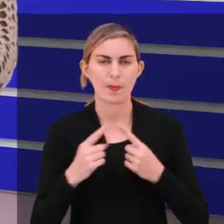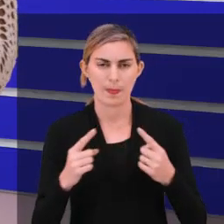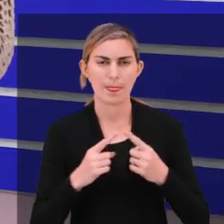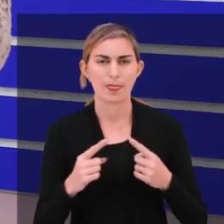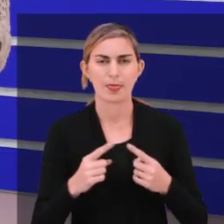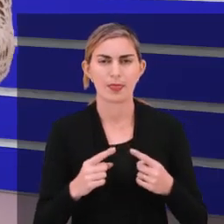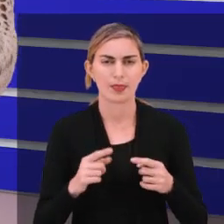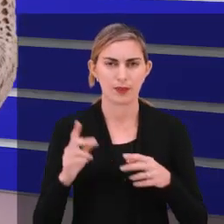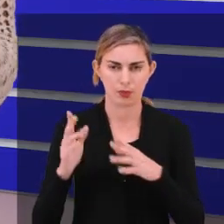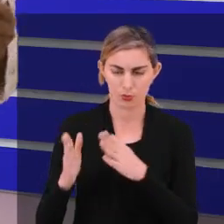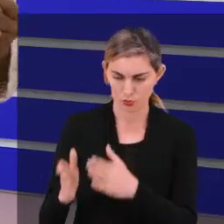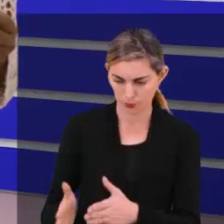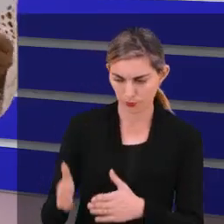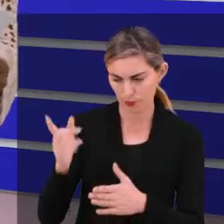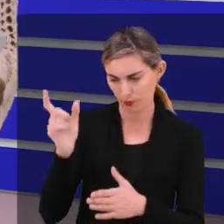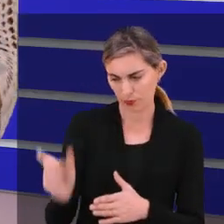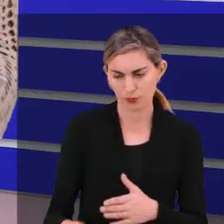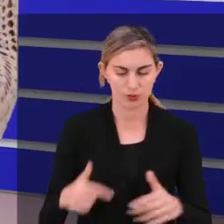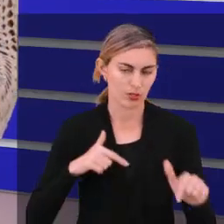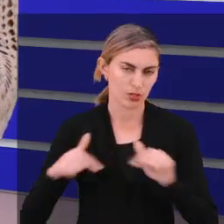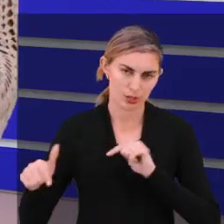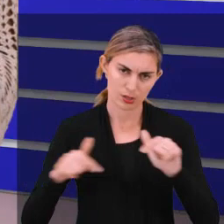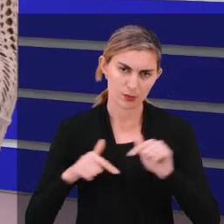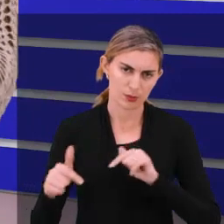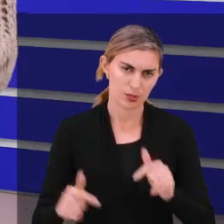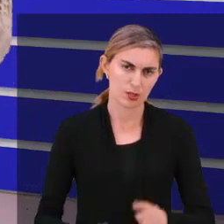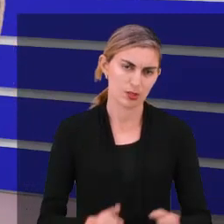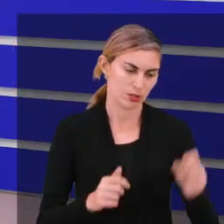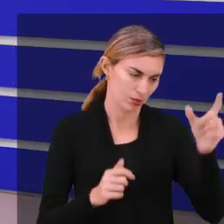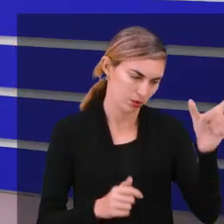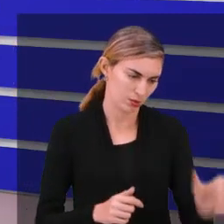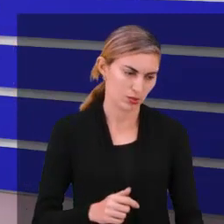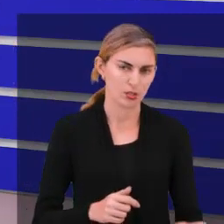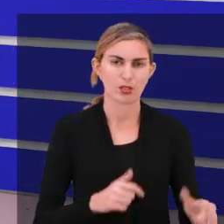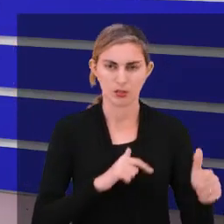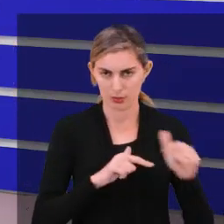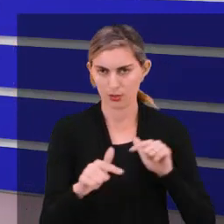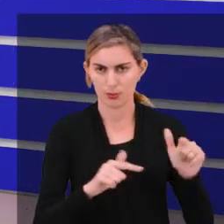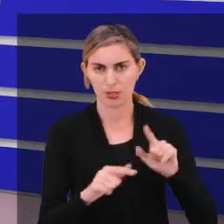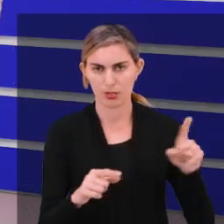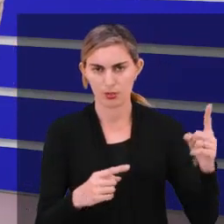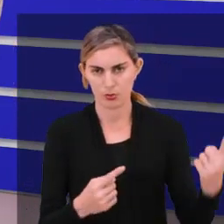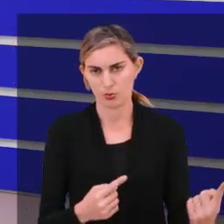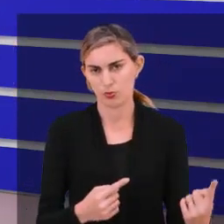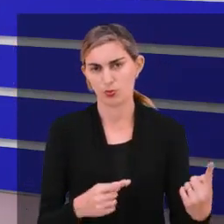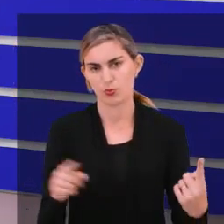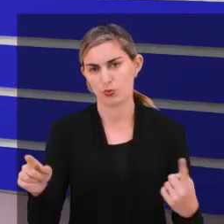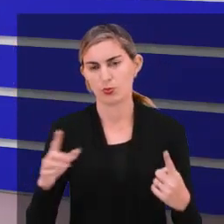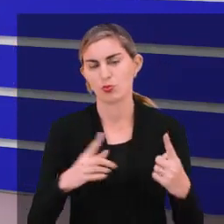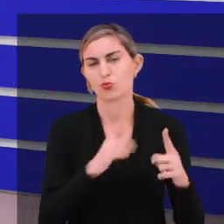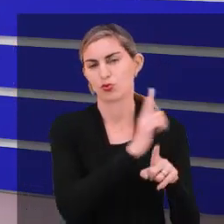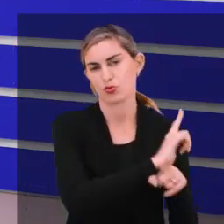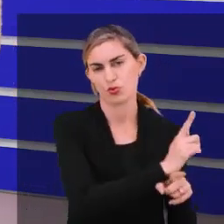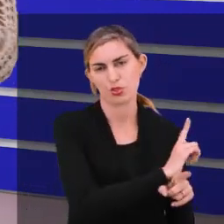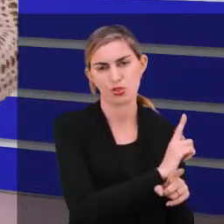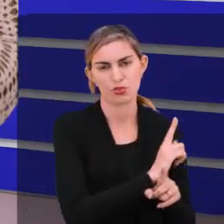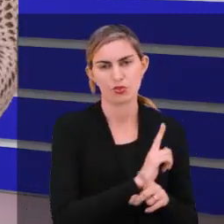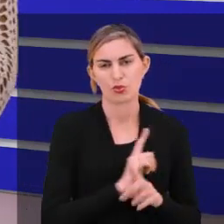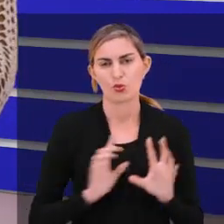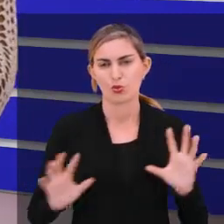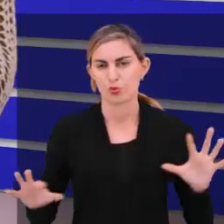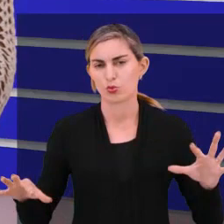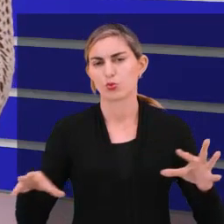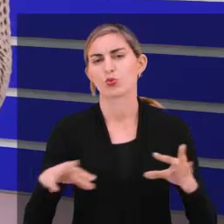né, entre os trabalhadores, este trabalhador e o gestor,